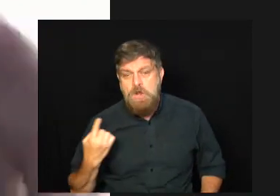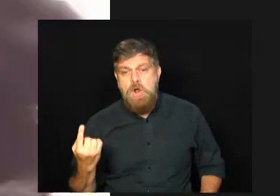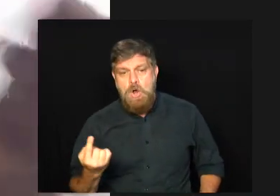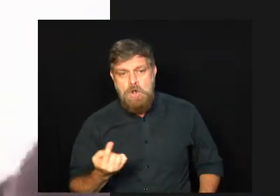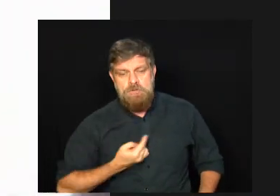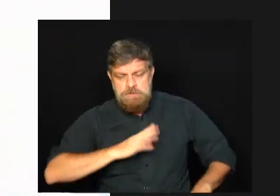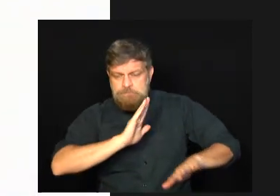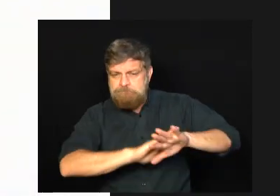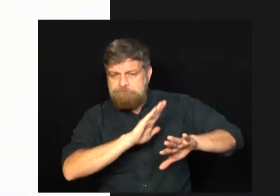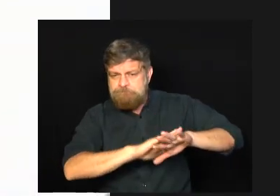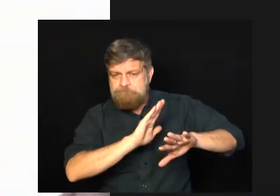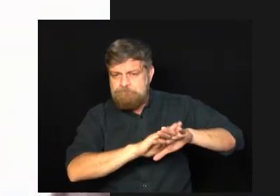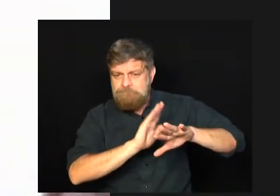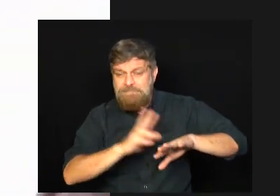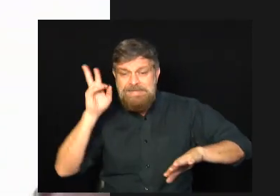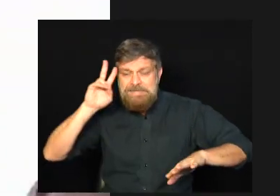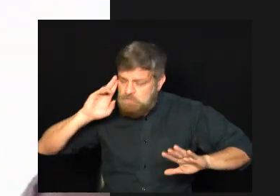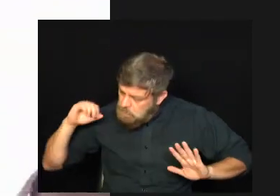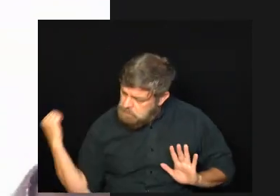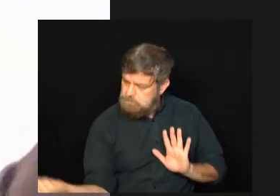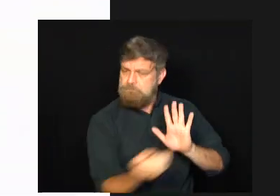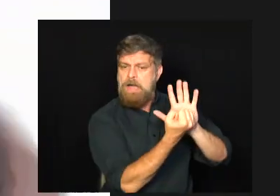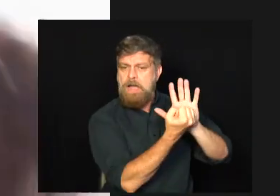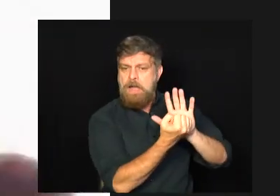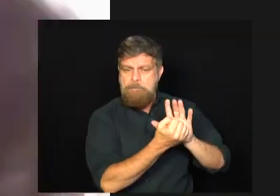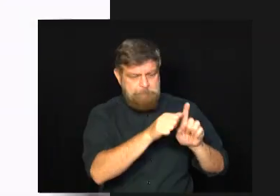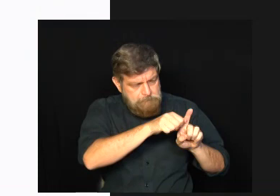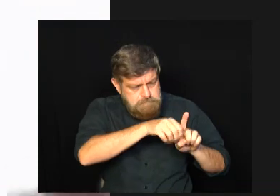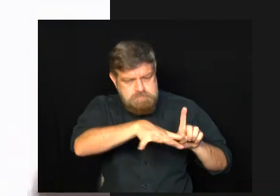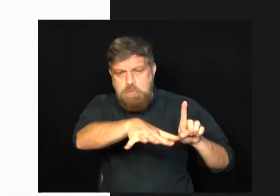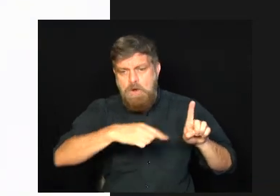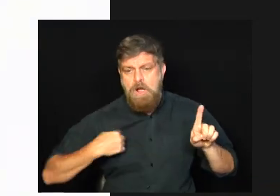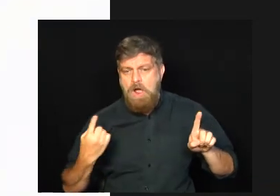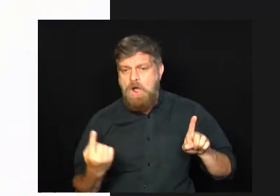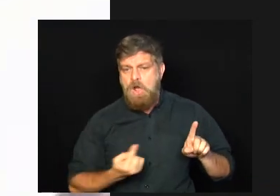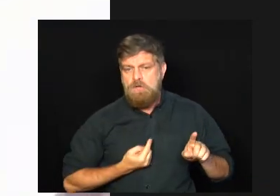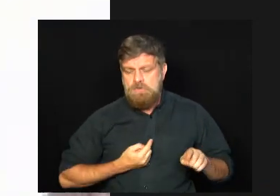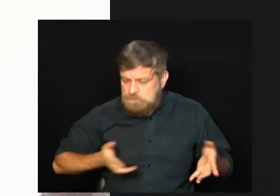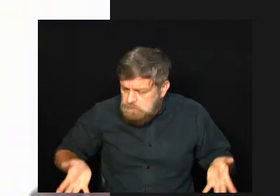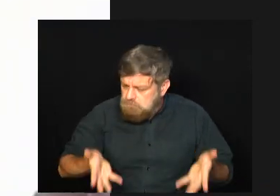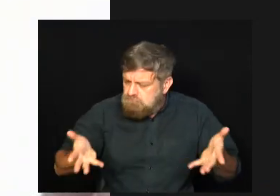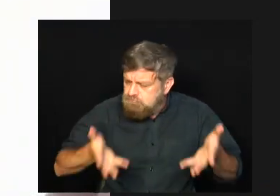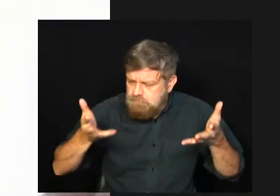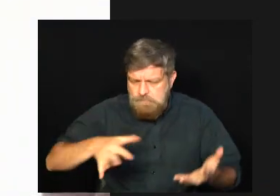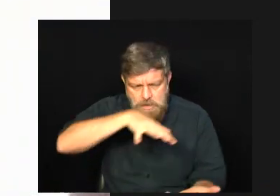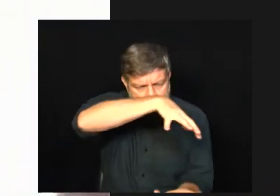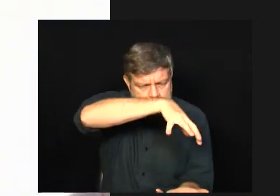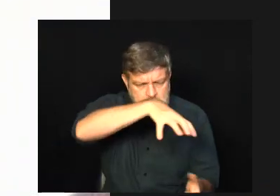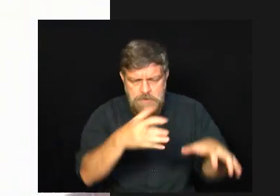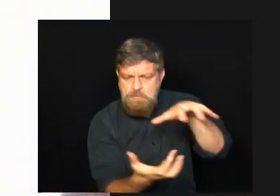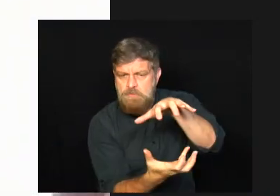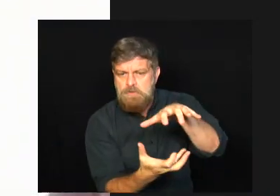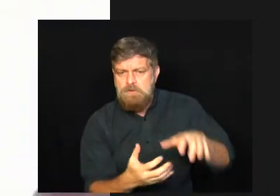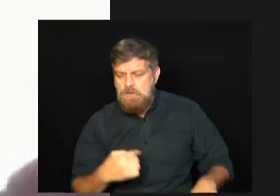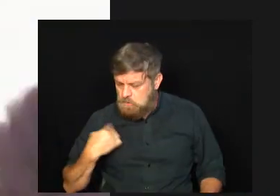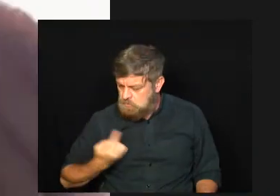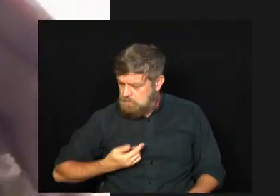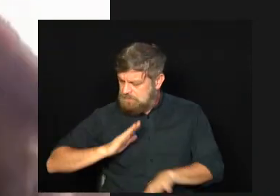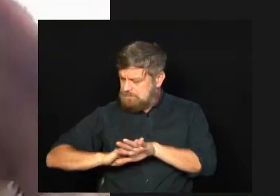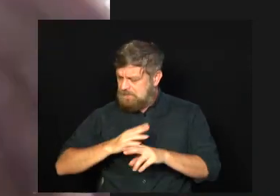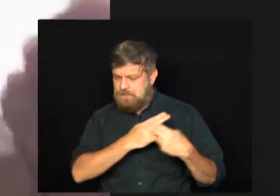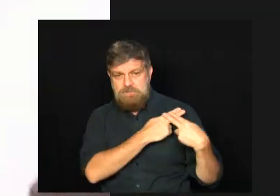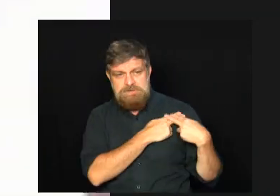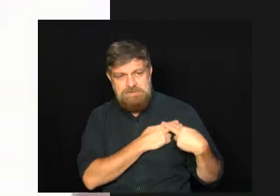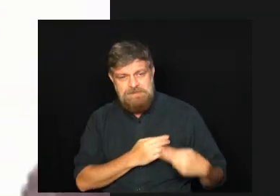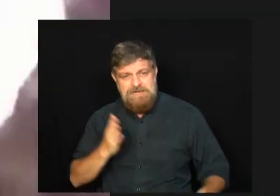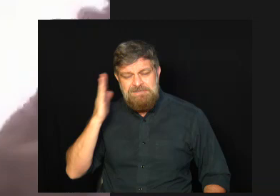os agentes históricos. Nós é que temos que promover a mudança, vereadora. Eu sei que a senhora